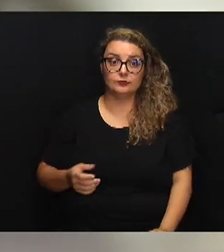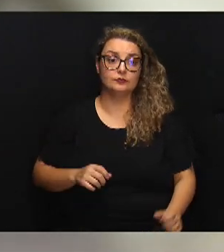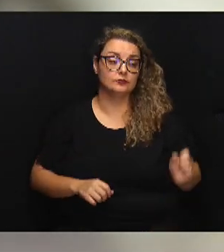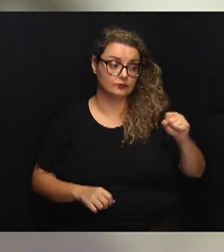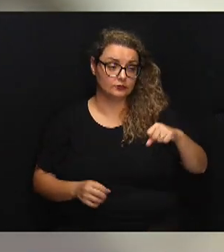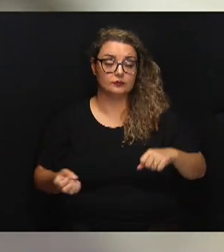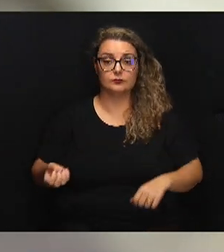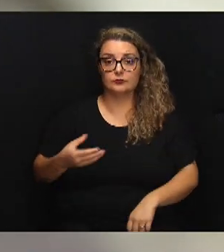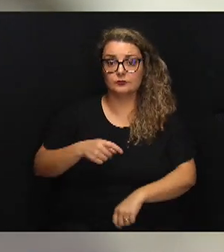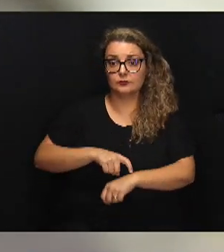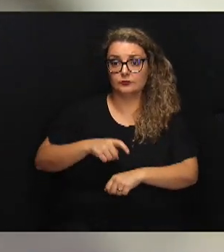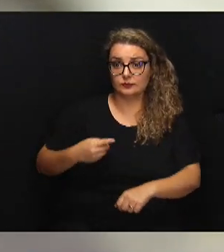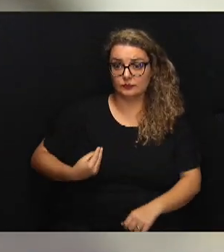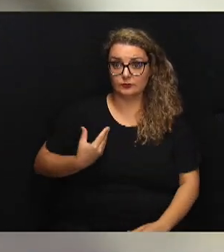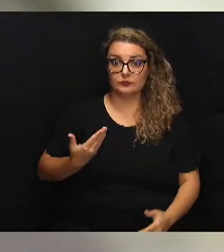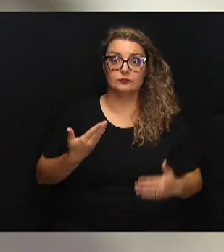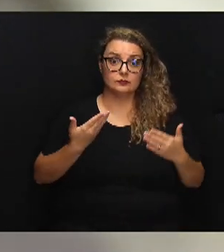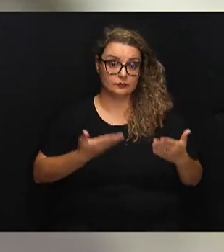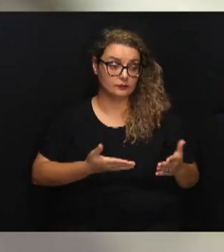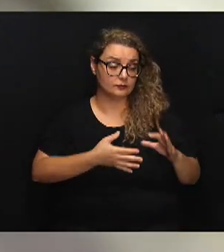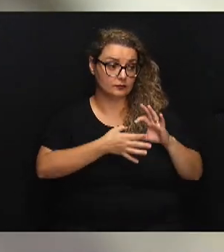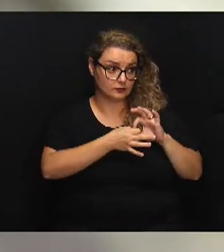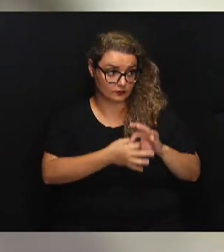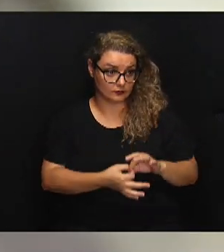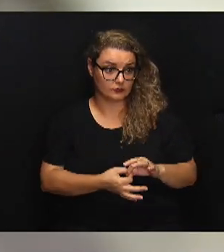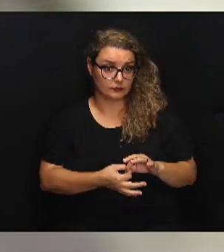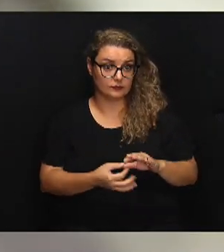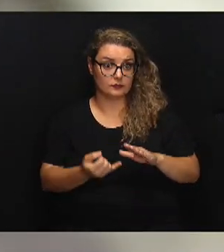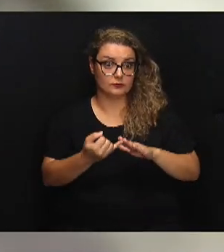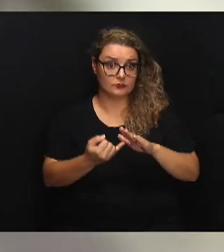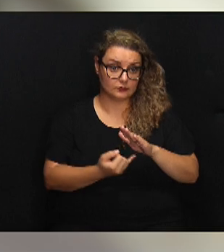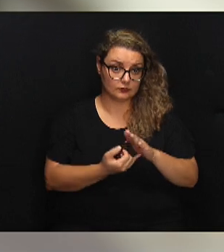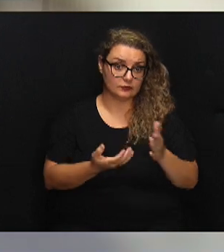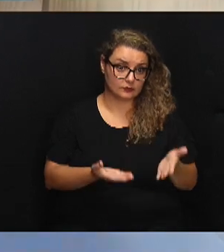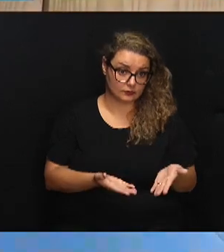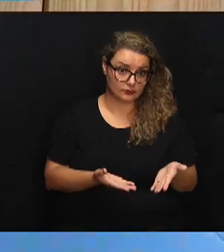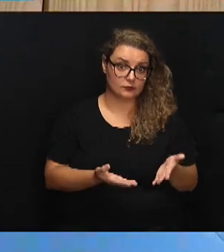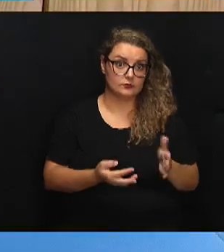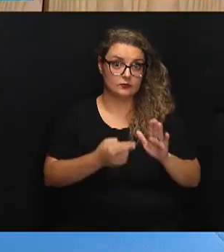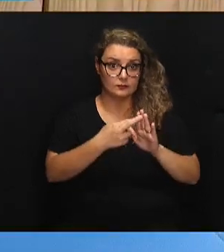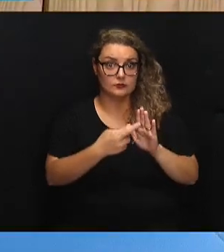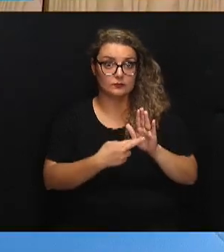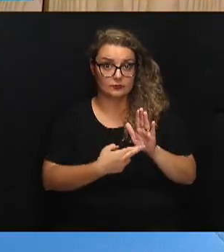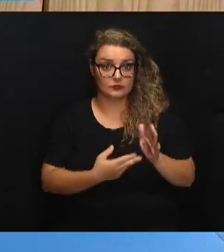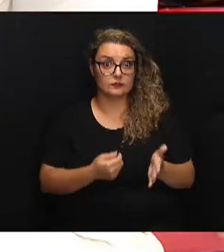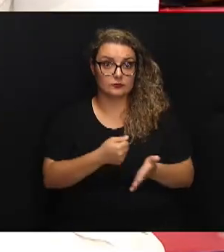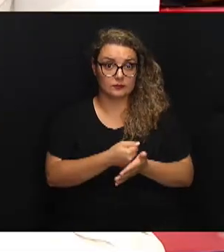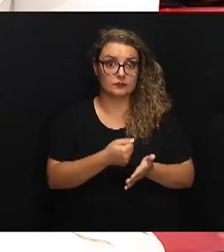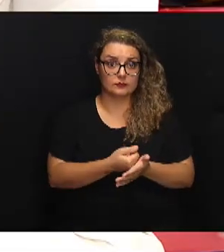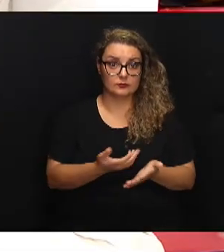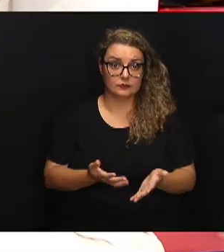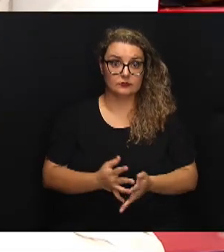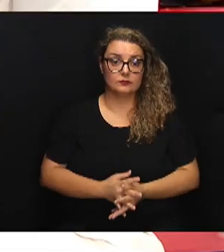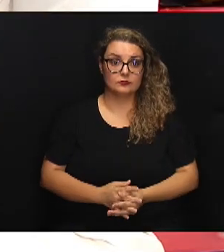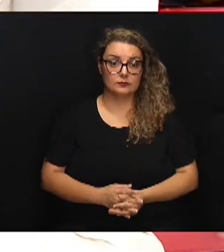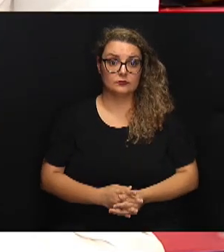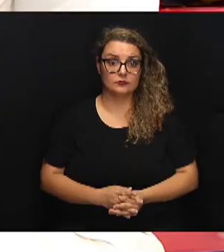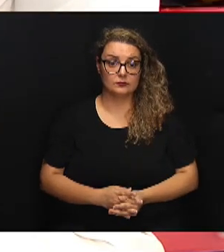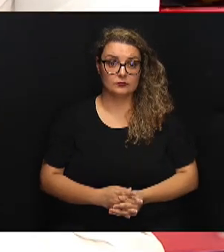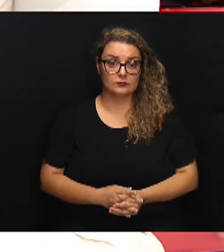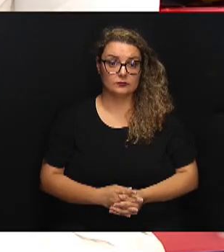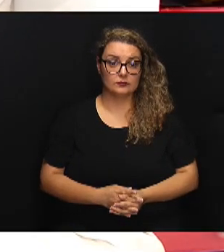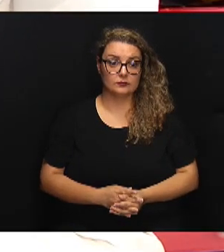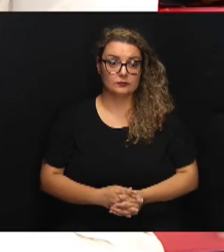vida delas. Porque embora esse contexto seja institucional e sobre regras, né, rígidas, e essa questão